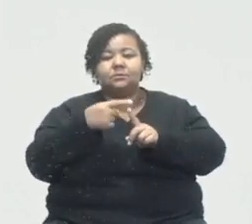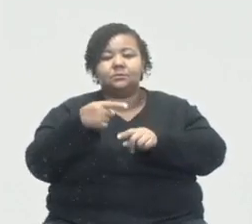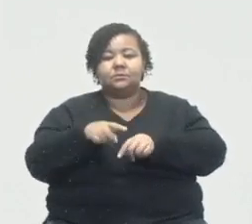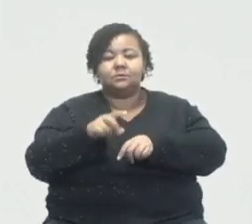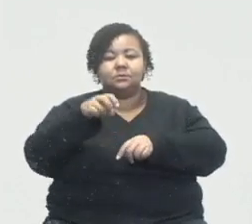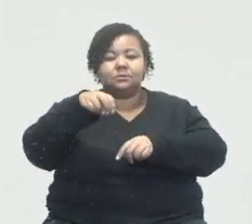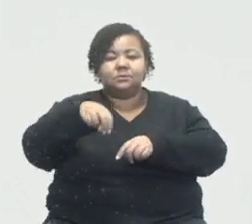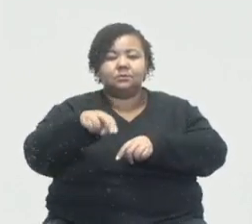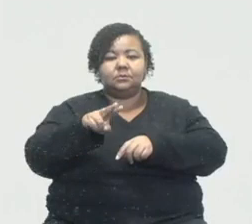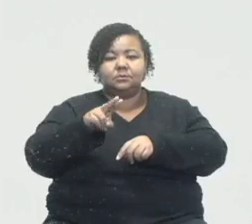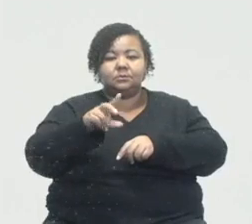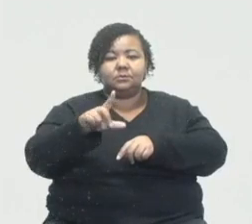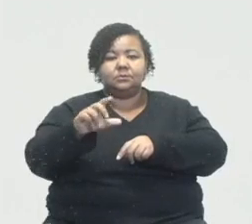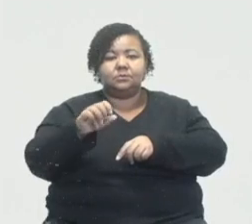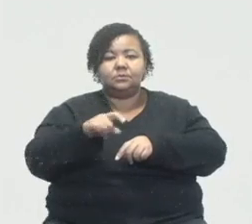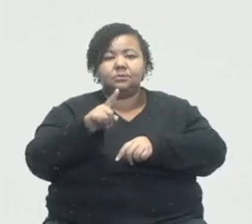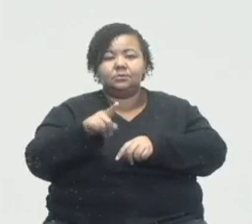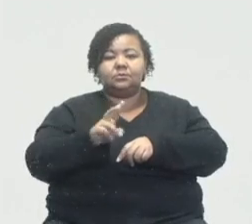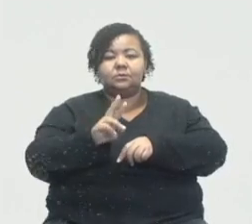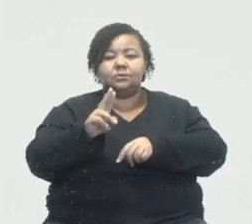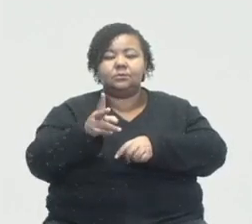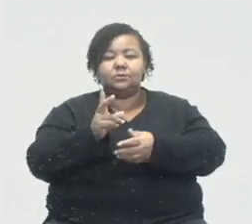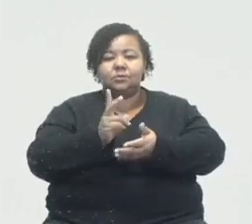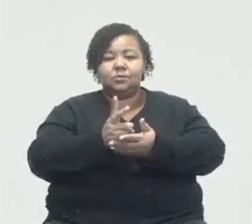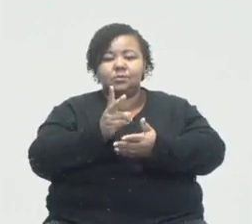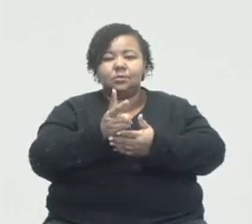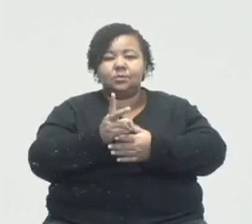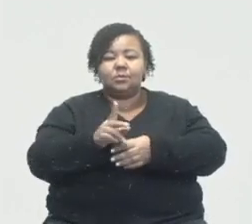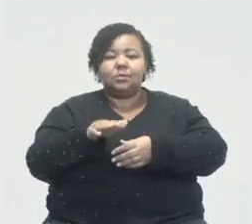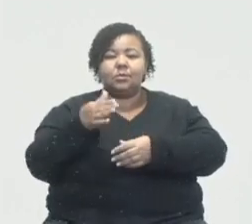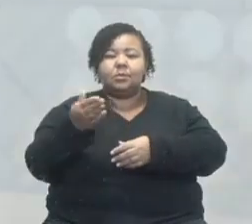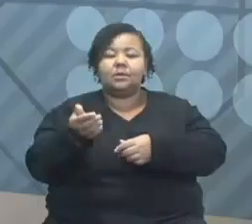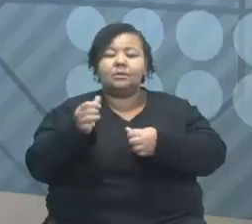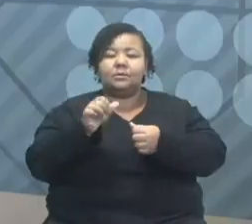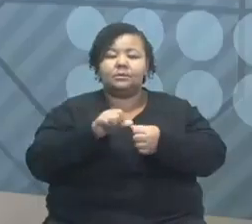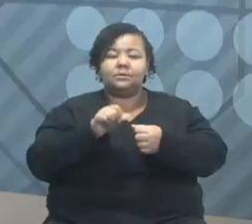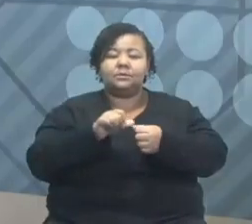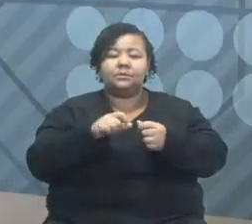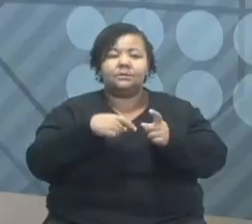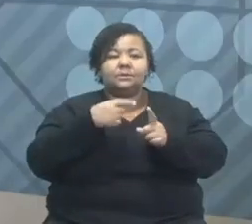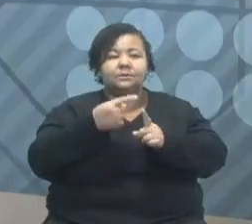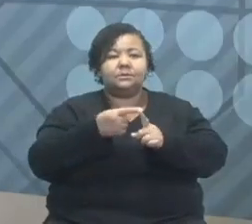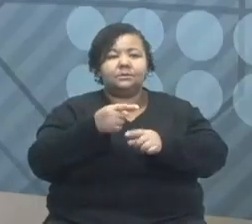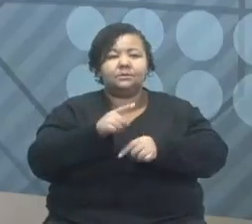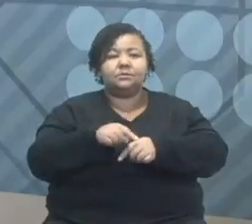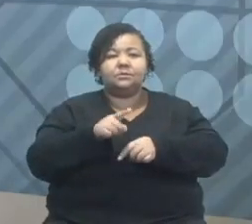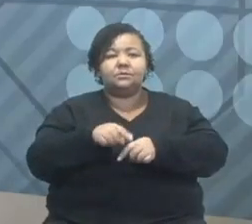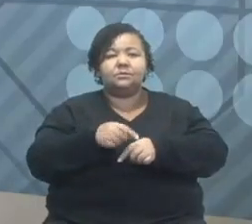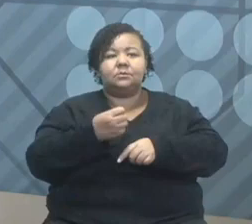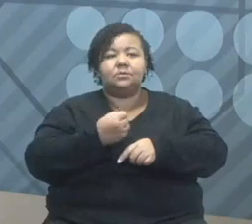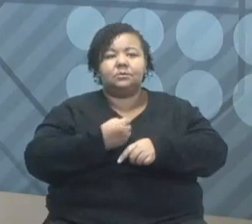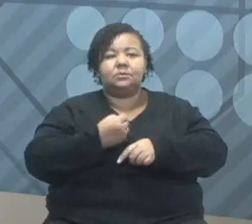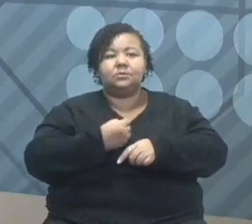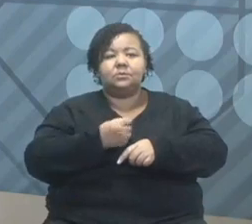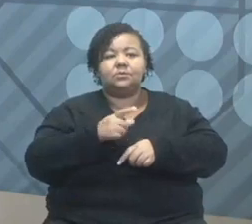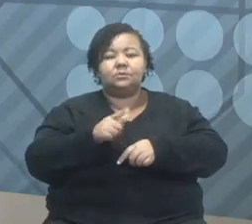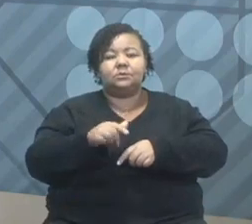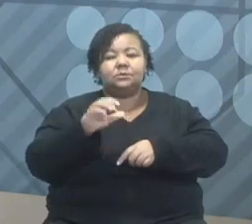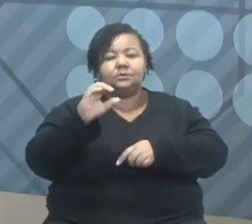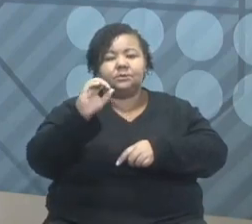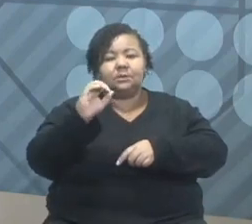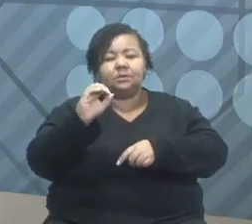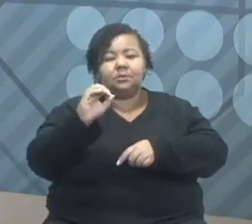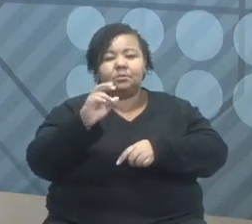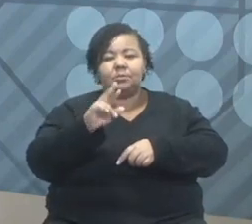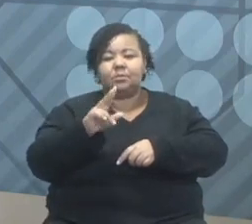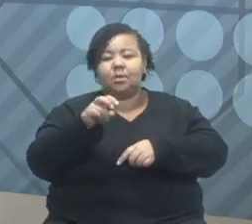nulo e vai resultar no próprio vetor. Nós não temos isso lá quando fazemos na adição. Qual é o elemento neutro da adição de números reais? O zero.